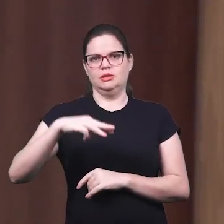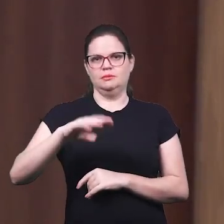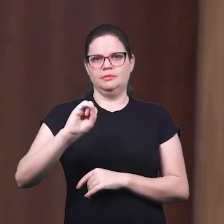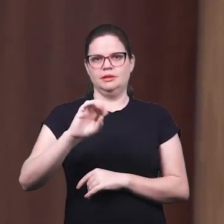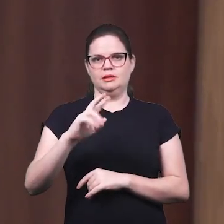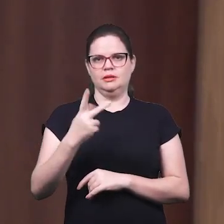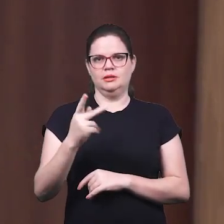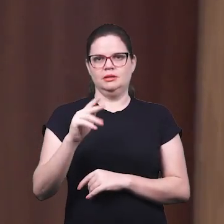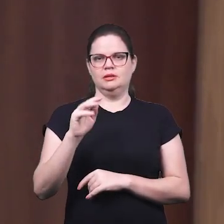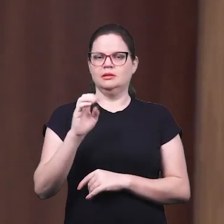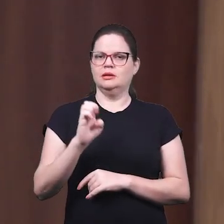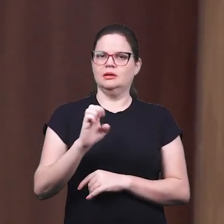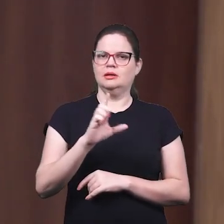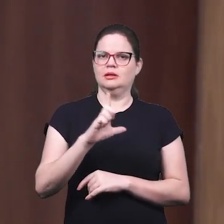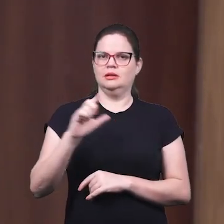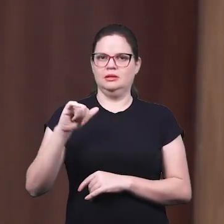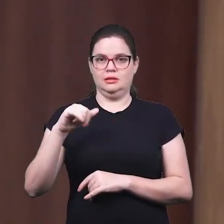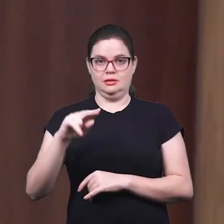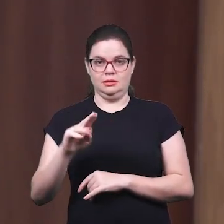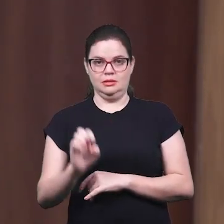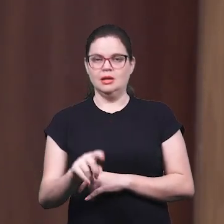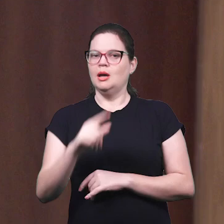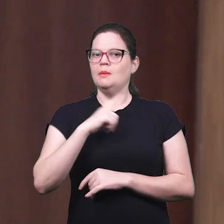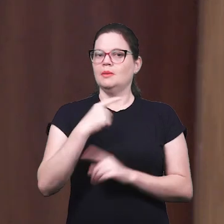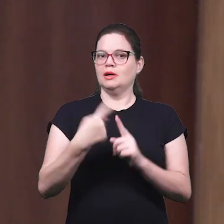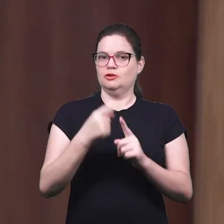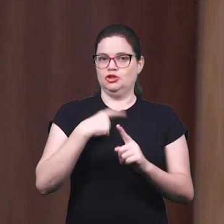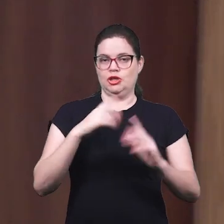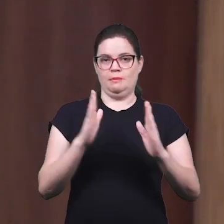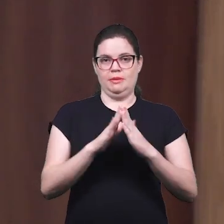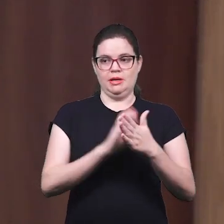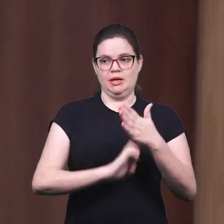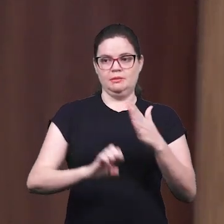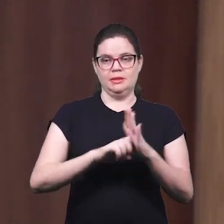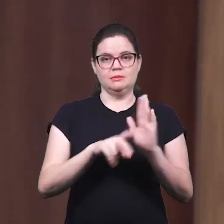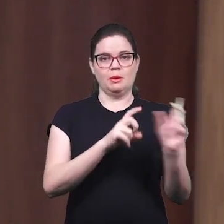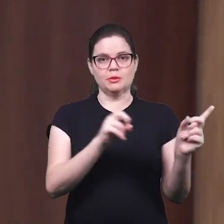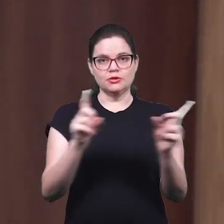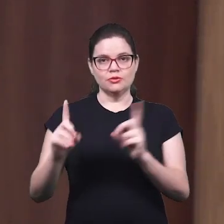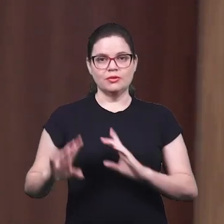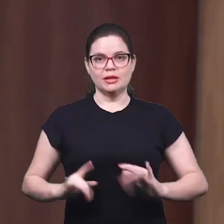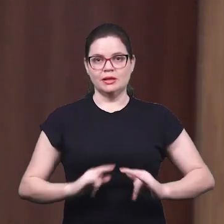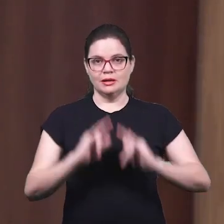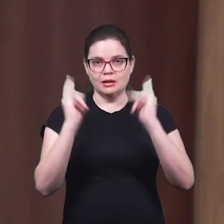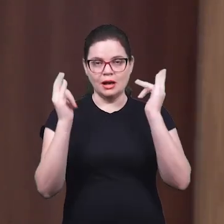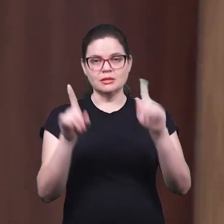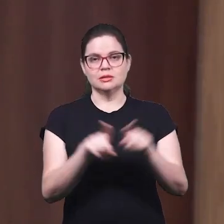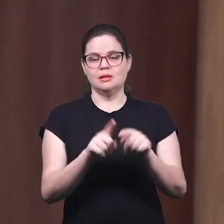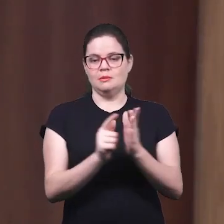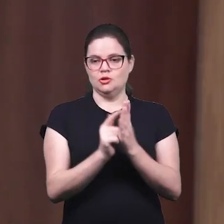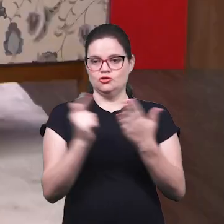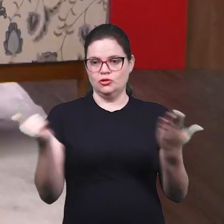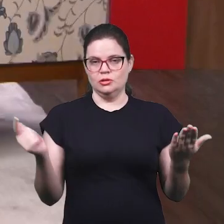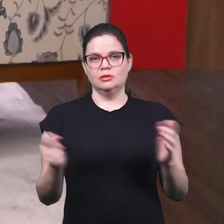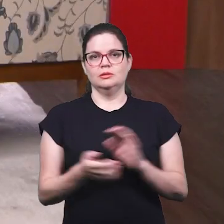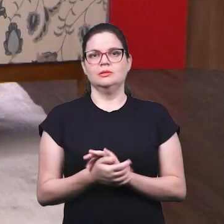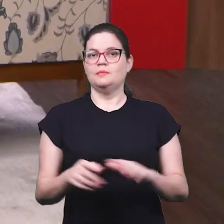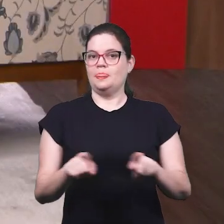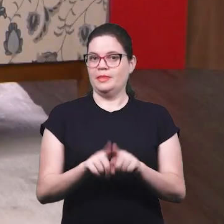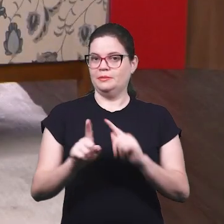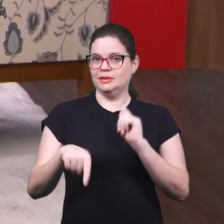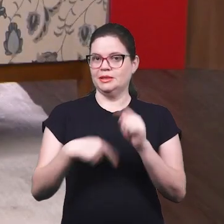né? Que eu tinha um corretor de imóveis, agência de publicidade e jornal. Aí e depois uma corretora de seguros